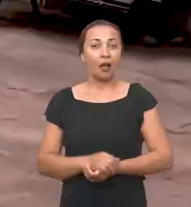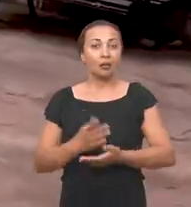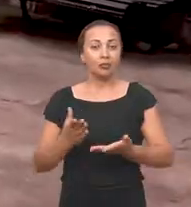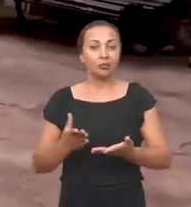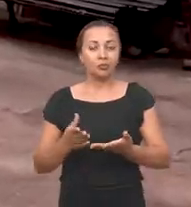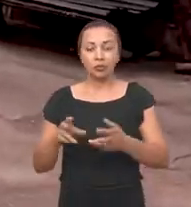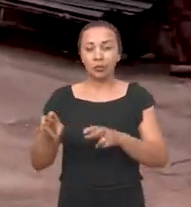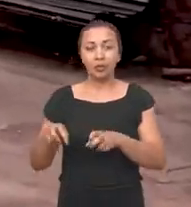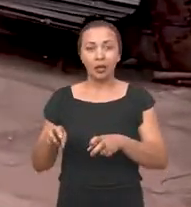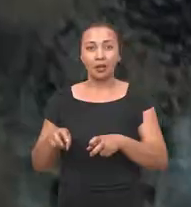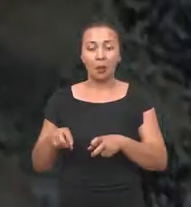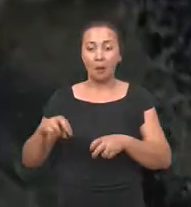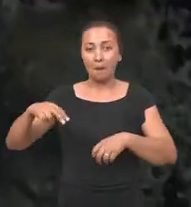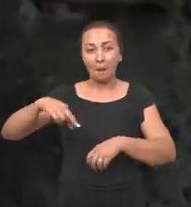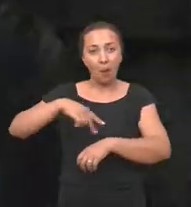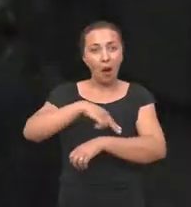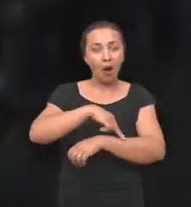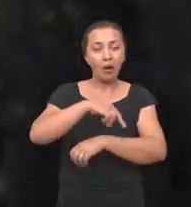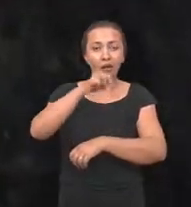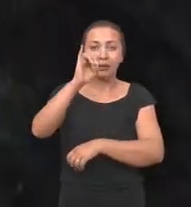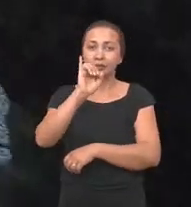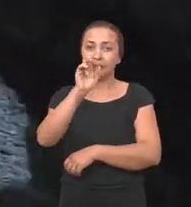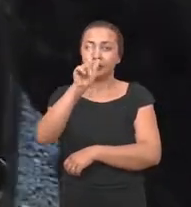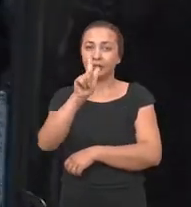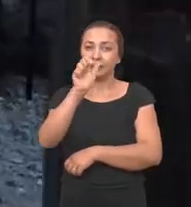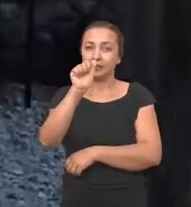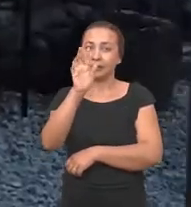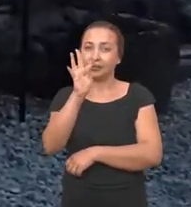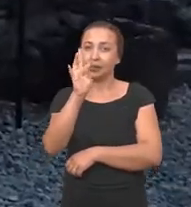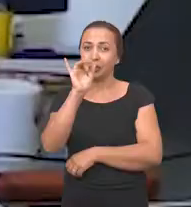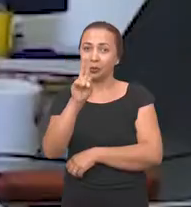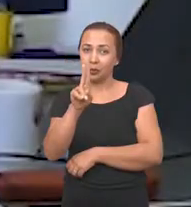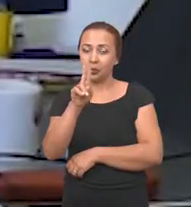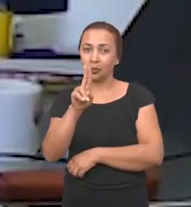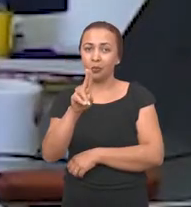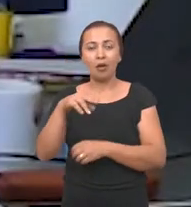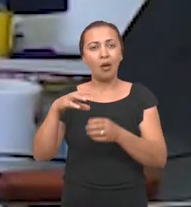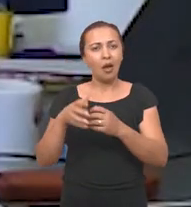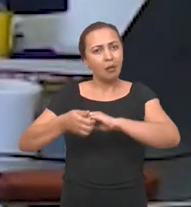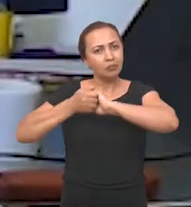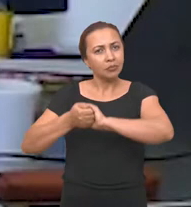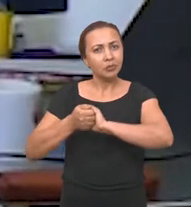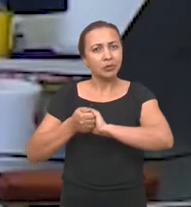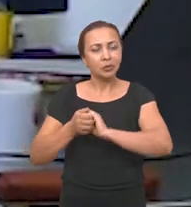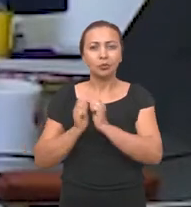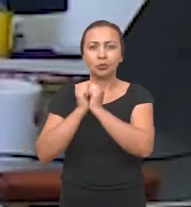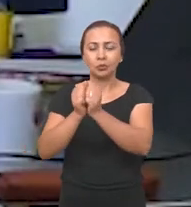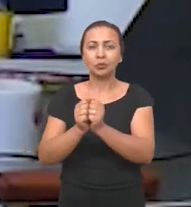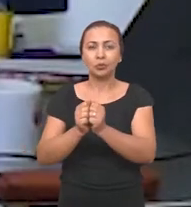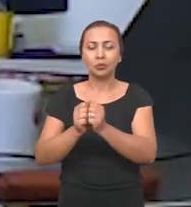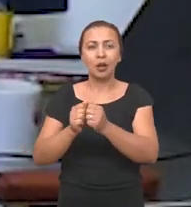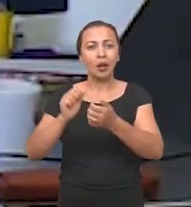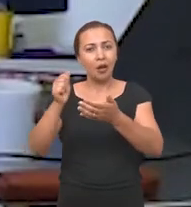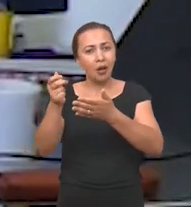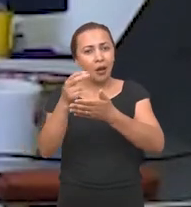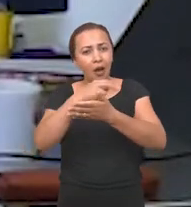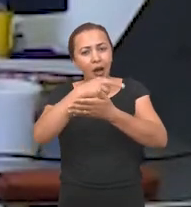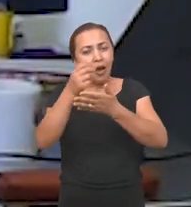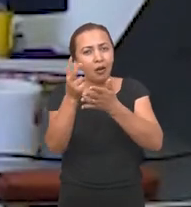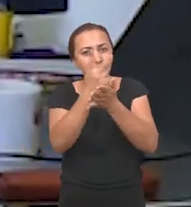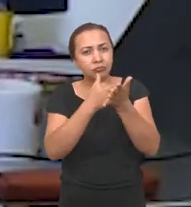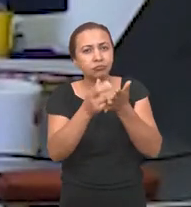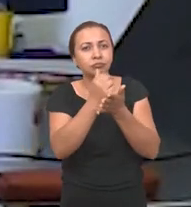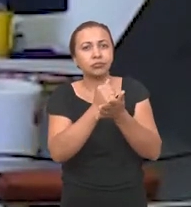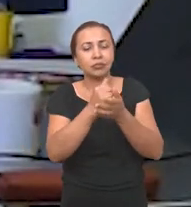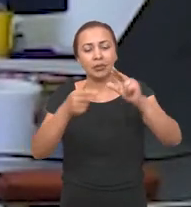O Canteiro Modelo de Igatu é um projeto em parceria, né, entre o IFAM e a Faculdade de Arquitetura da